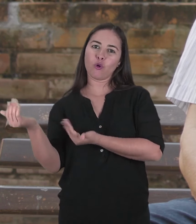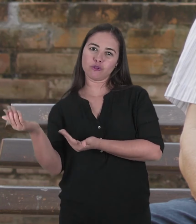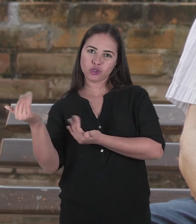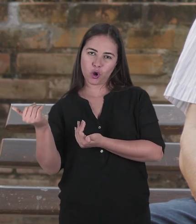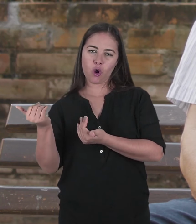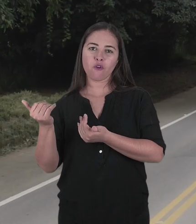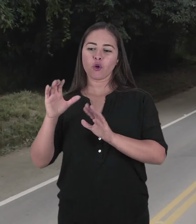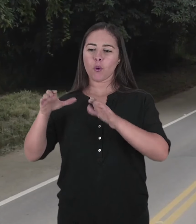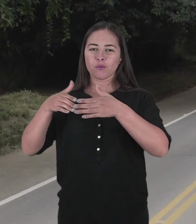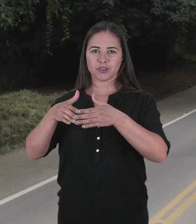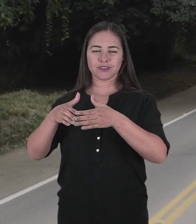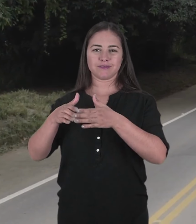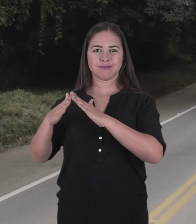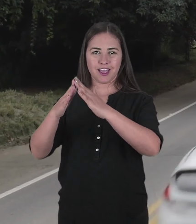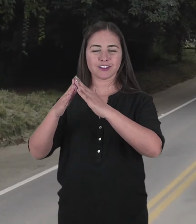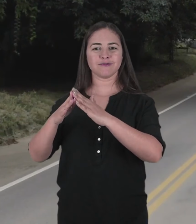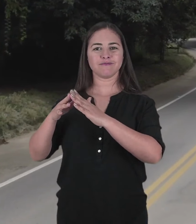Comunidades Tradicionais.